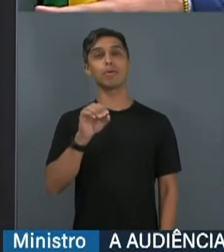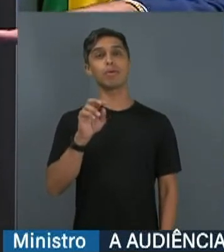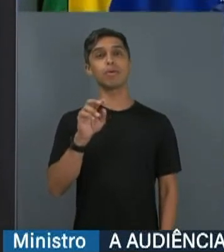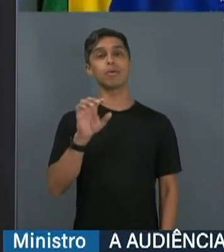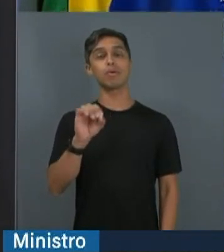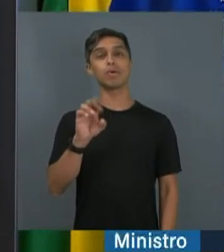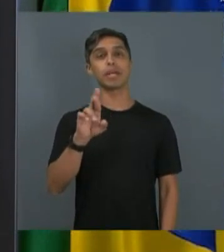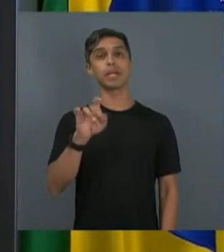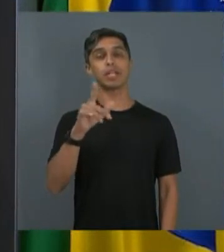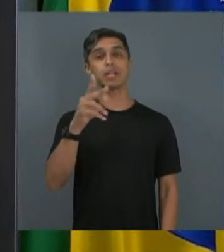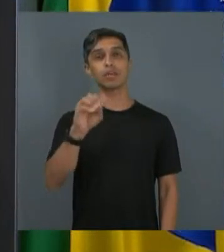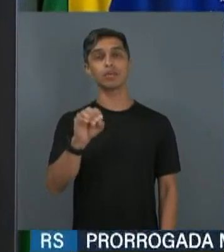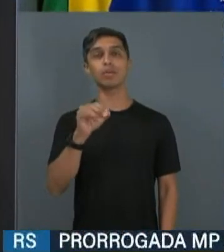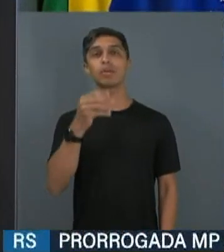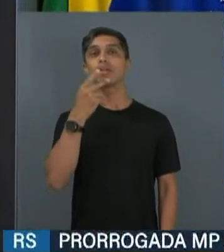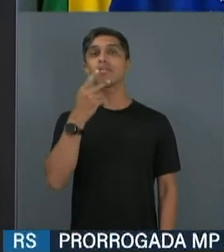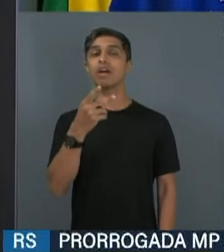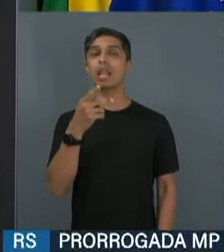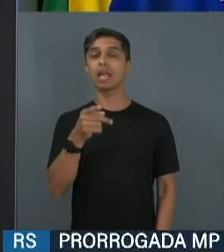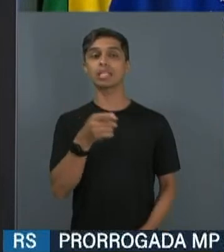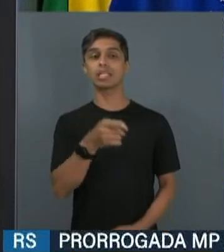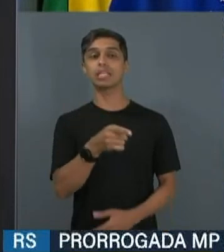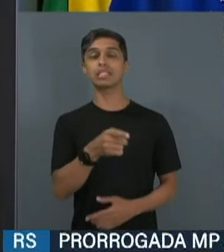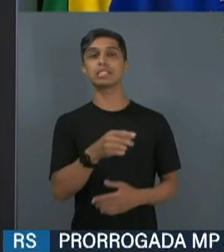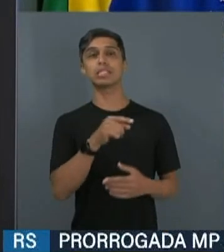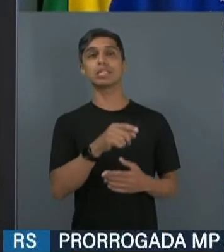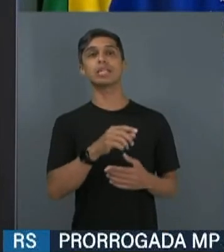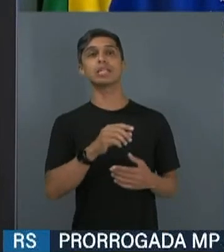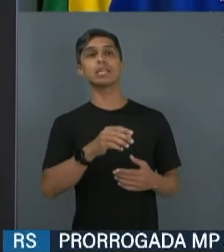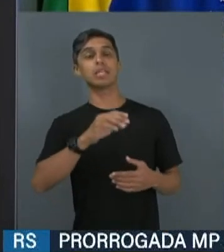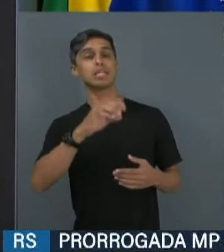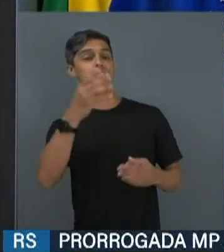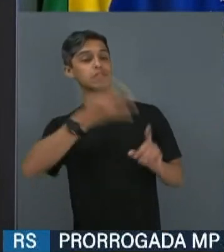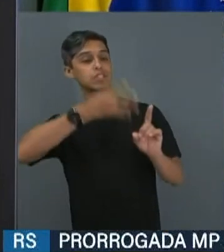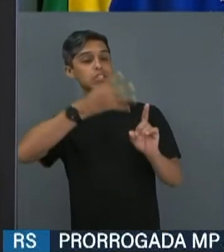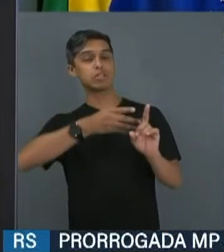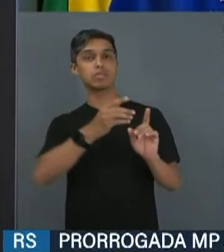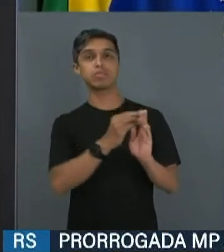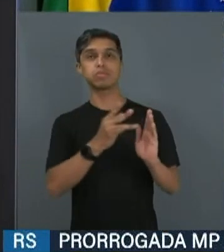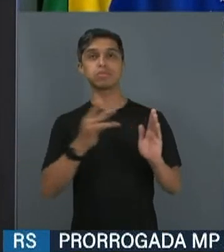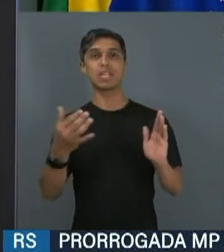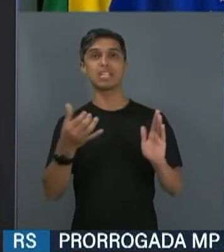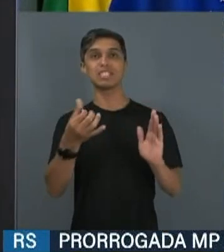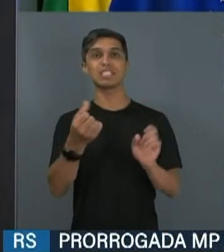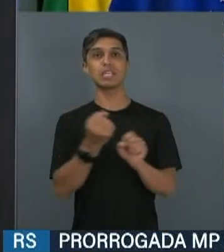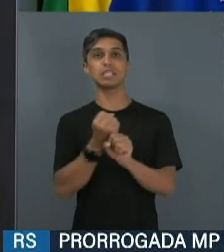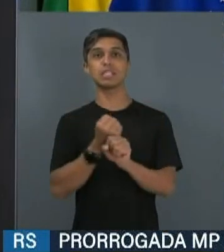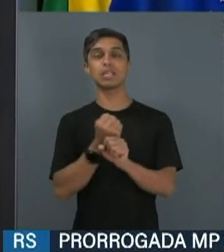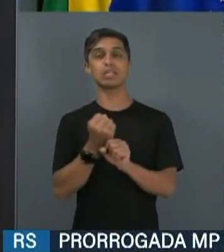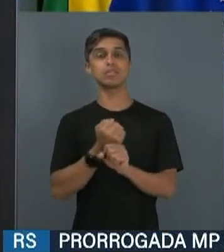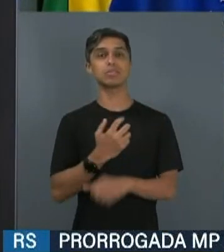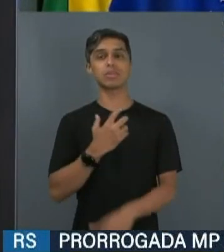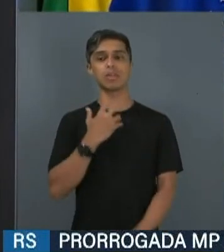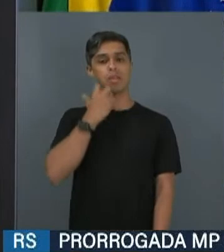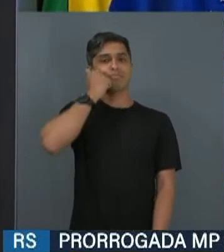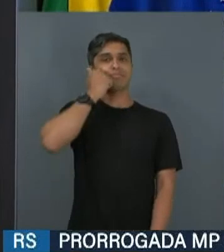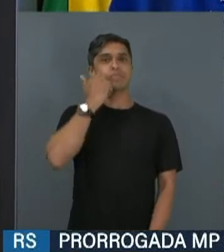o inquérito do fim do mundo, está completando 6 anos de vergonha para a